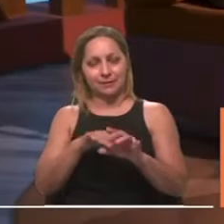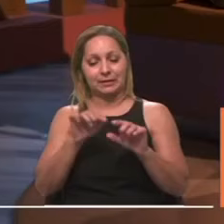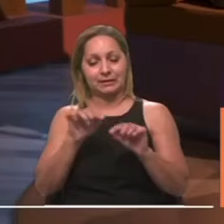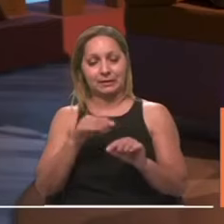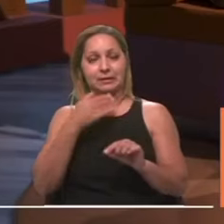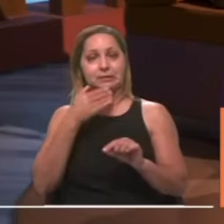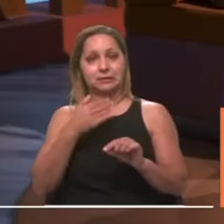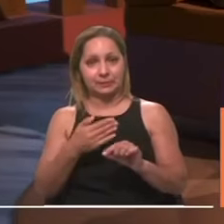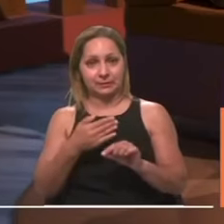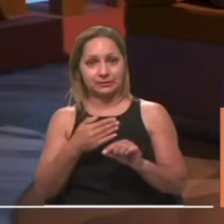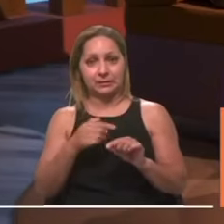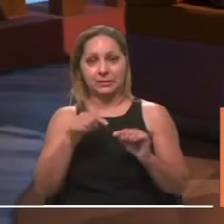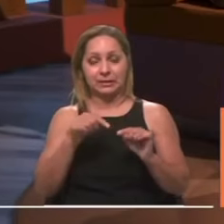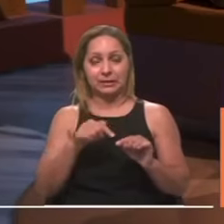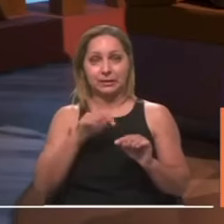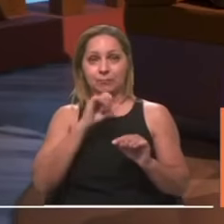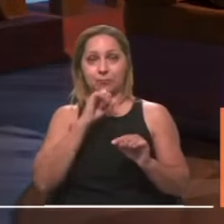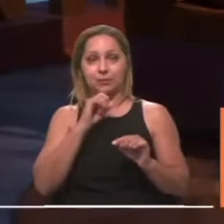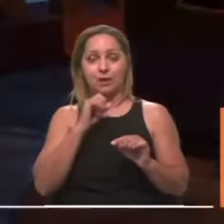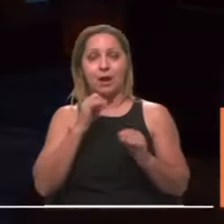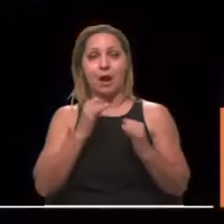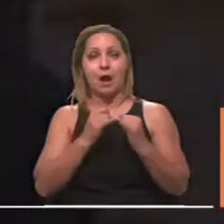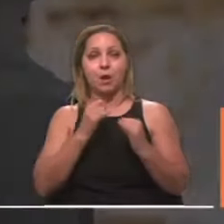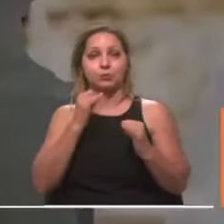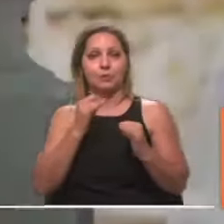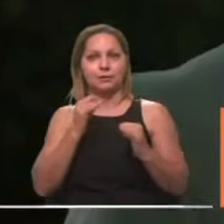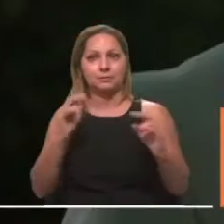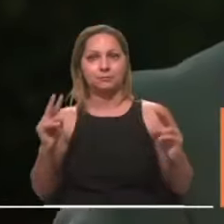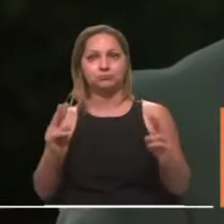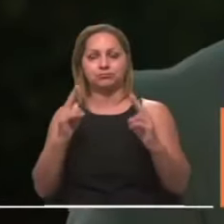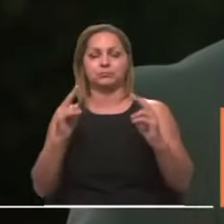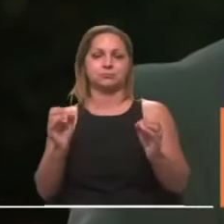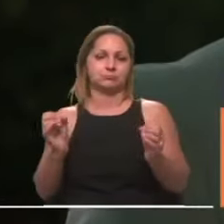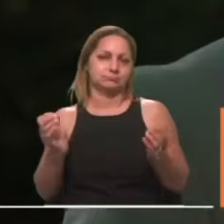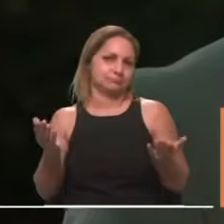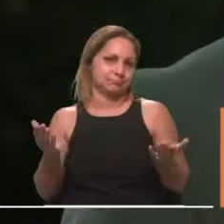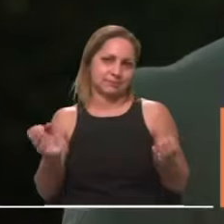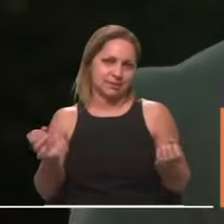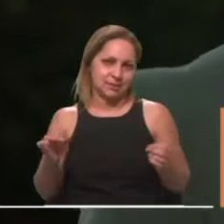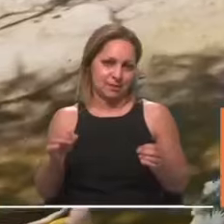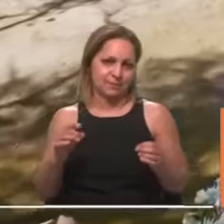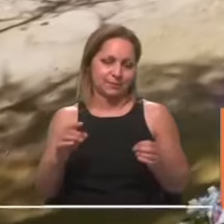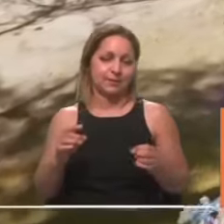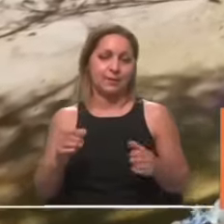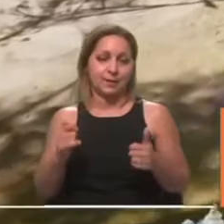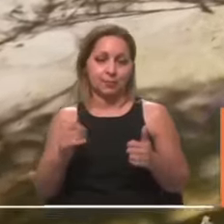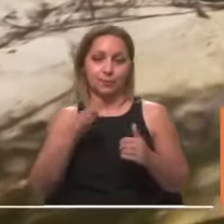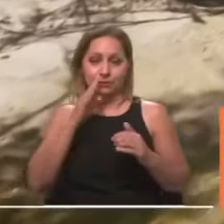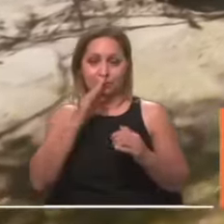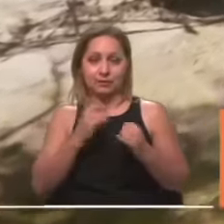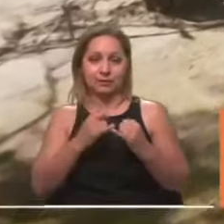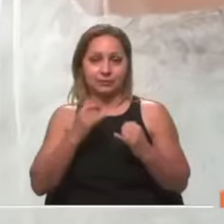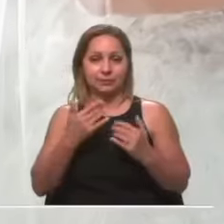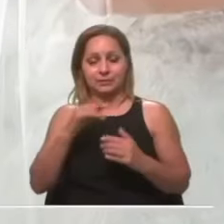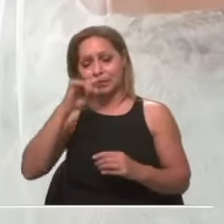Pode ser que aqui, pronto, não foi aquela... É assim, também era difícil chegarmos lá e haver aquele... É bom quando acontece, mas era